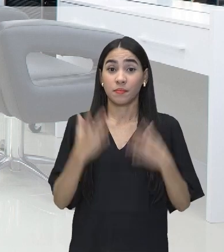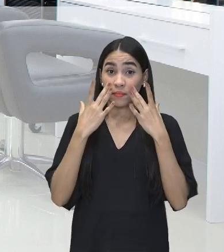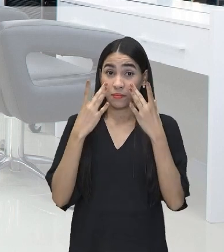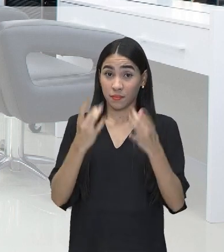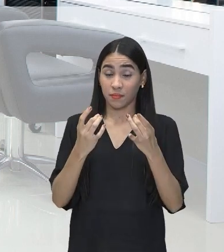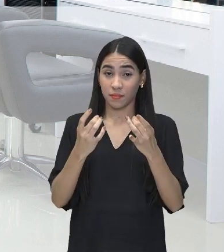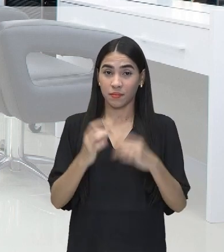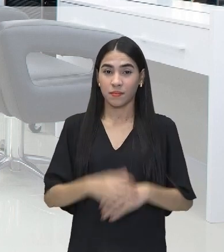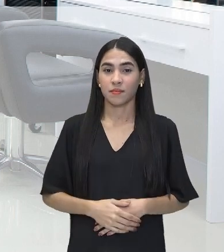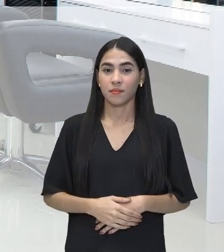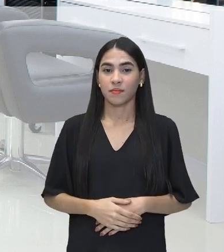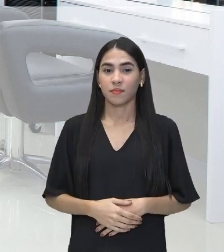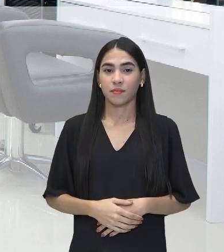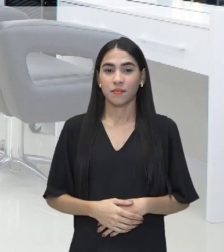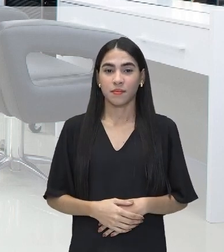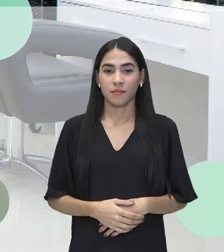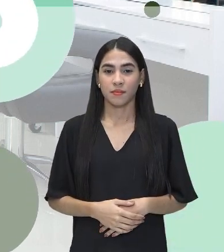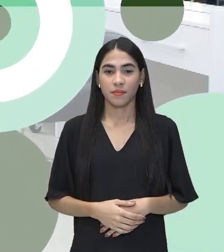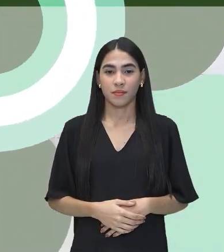Vem aqui, Quimiquinha.